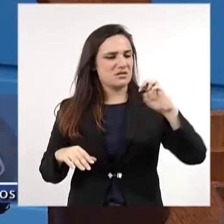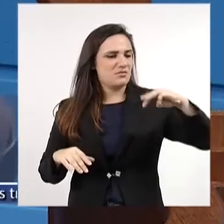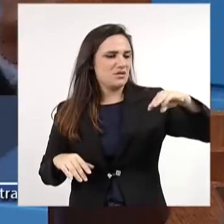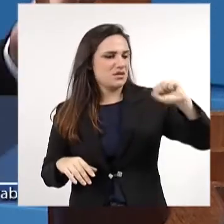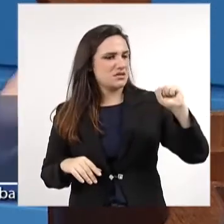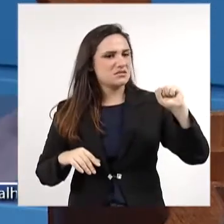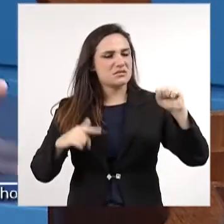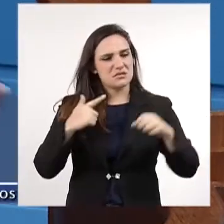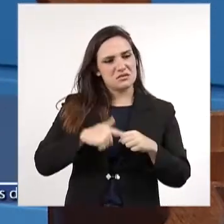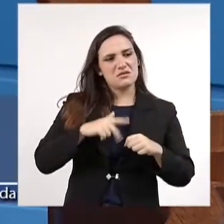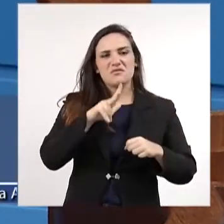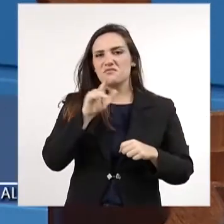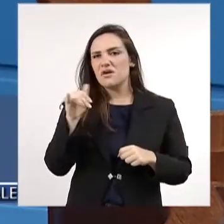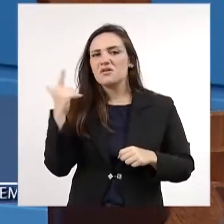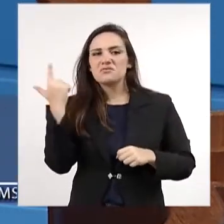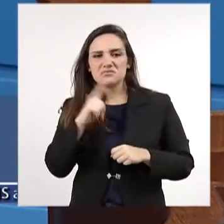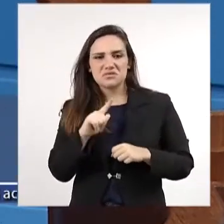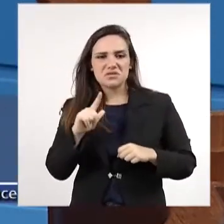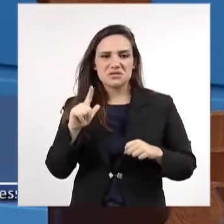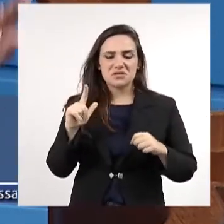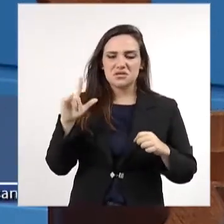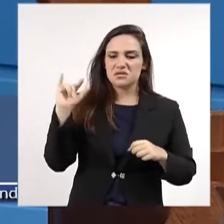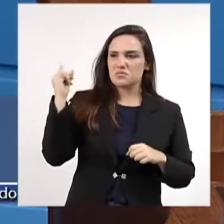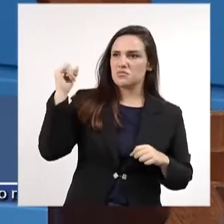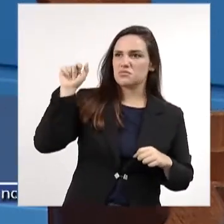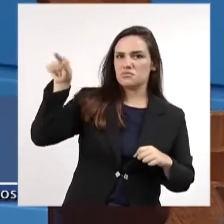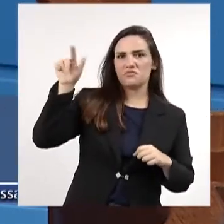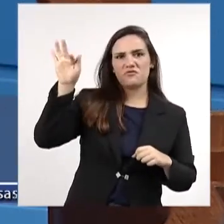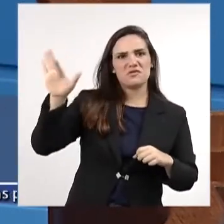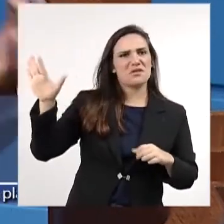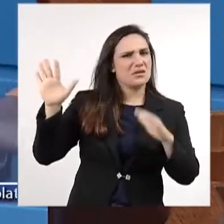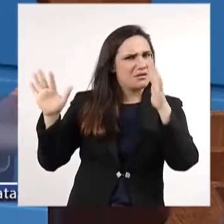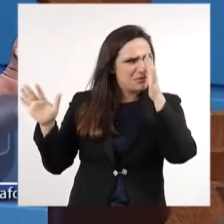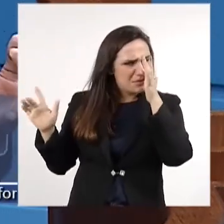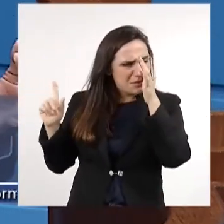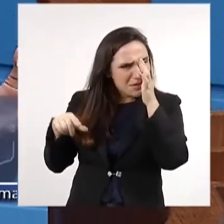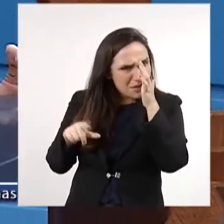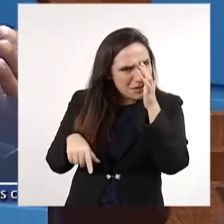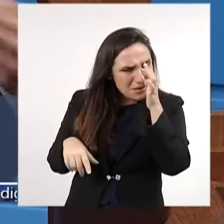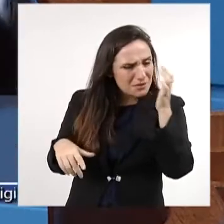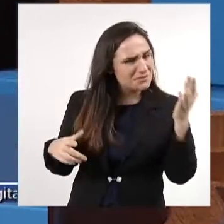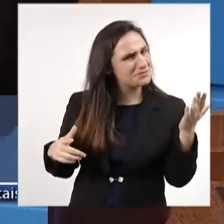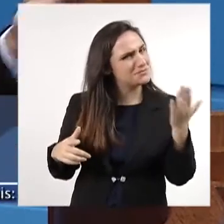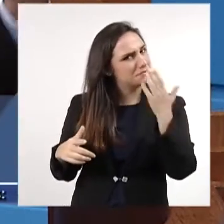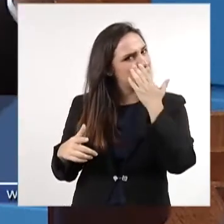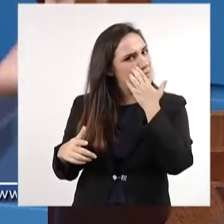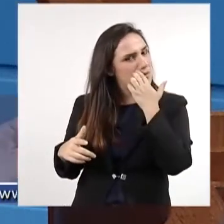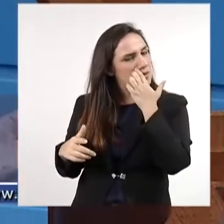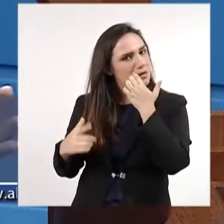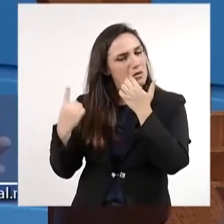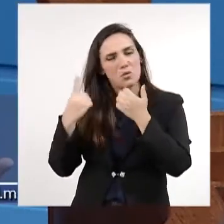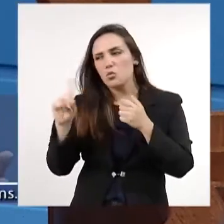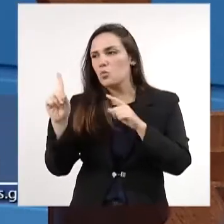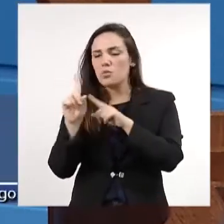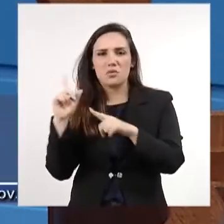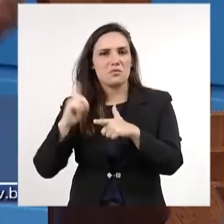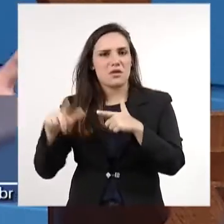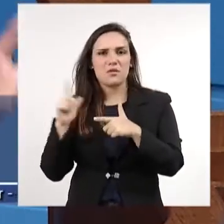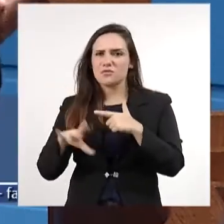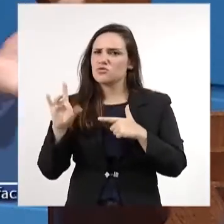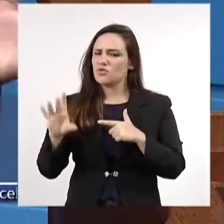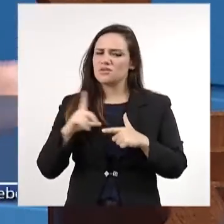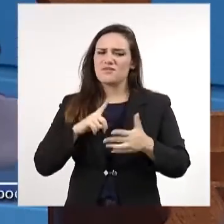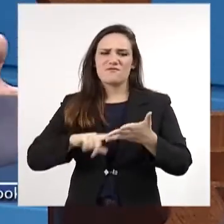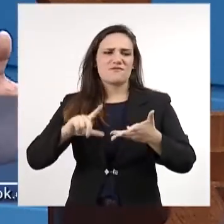do combustível, ele vai zerar também. Isso é um item, deputado Gerson Claro, um único item. Nós temos vários itens para serem discutidos, e não